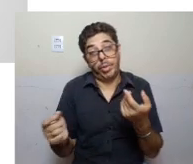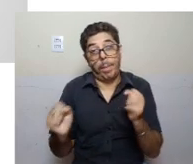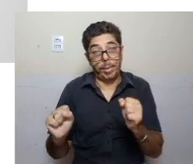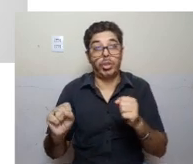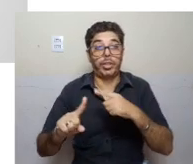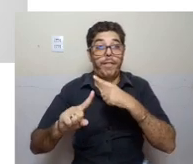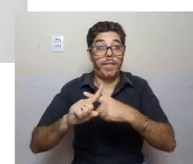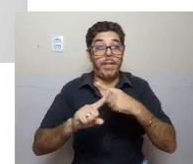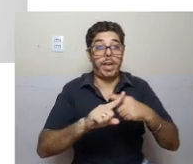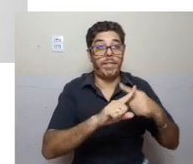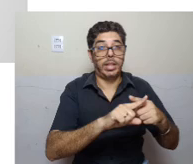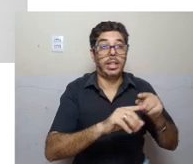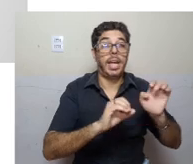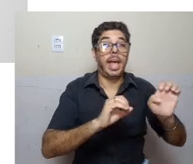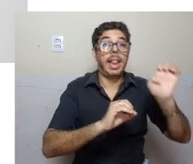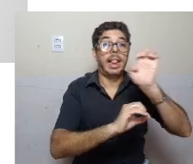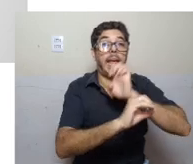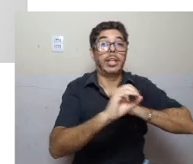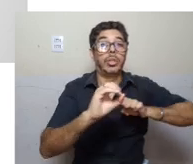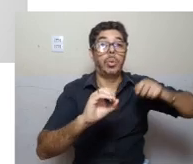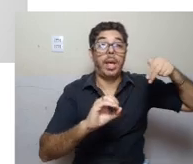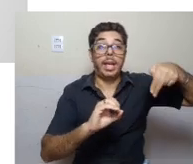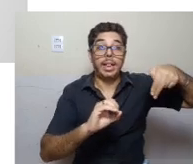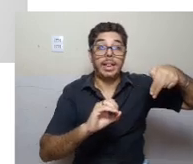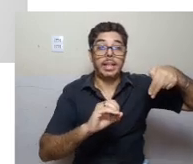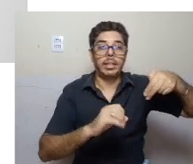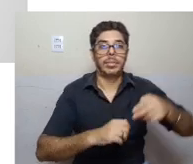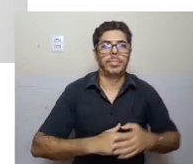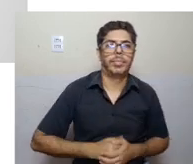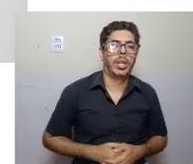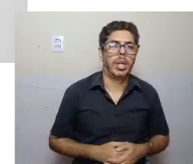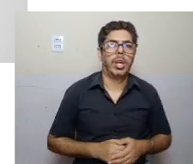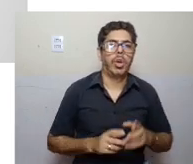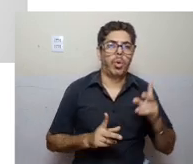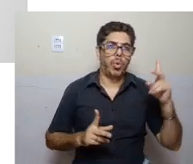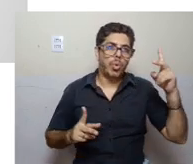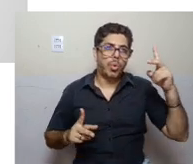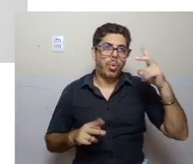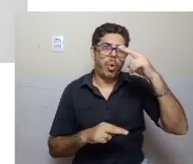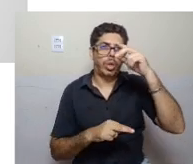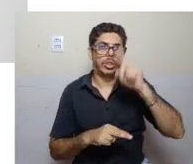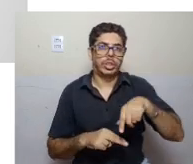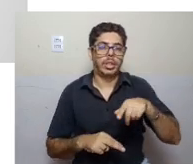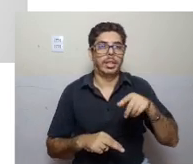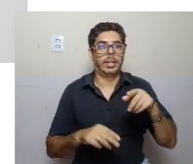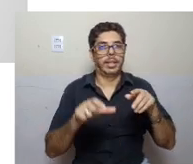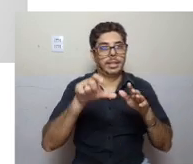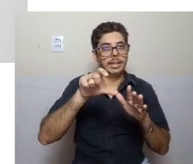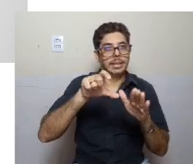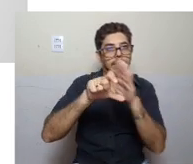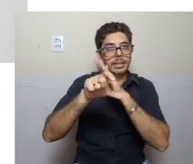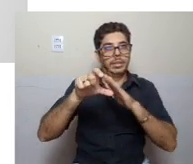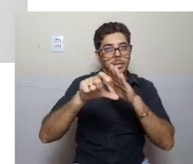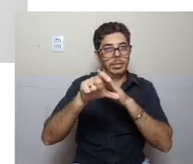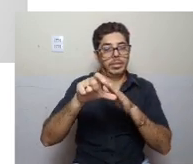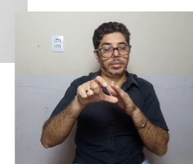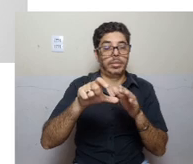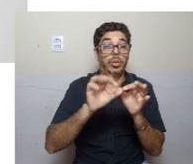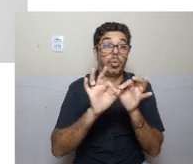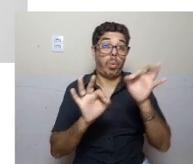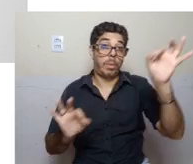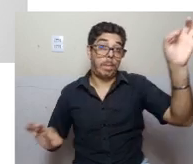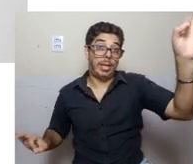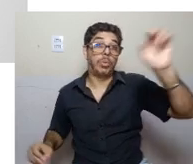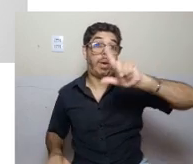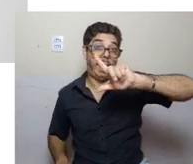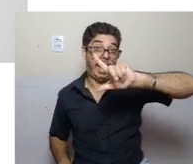essa força pelo número total de elétrons no segmento. Como o volume do segmento é a área transversal vezes o comprimento do fio,